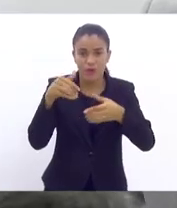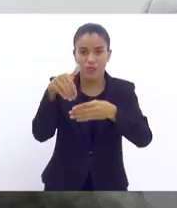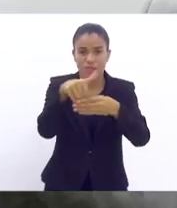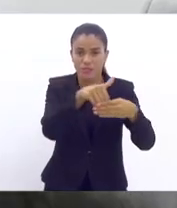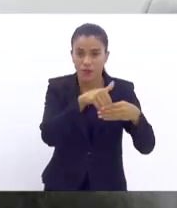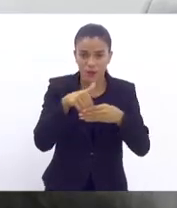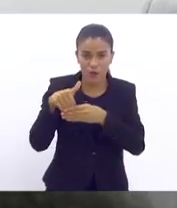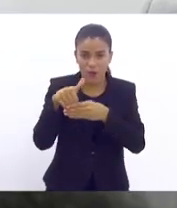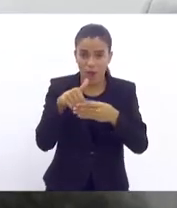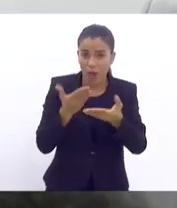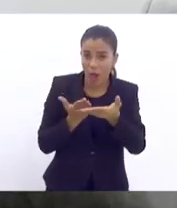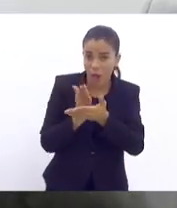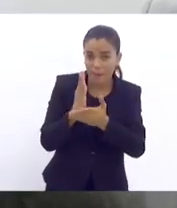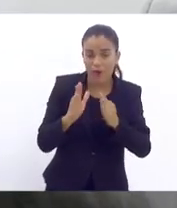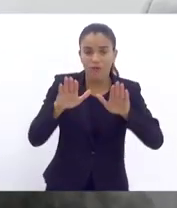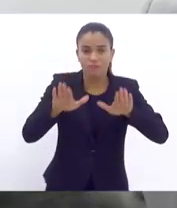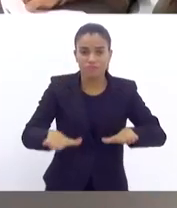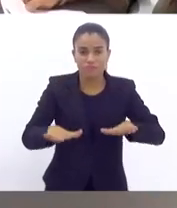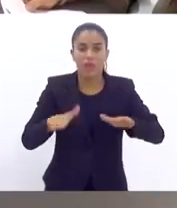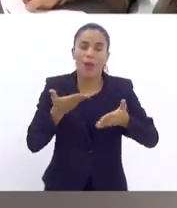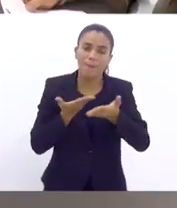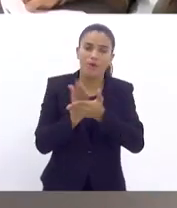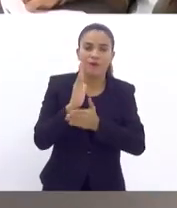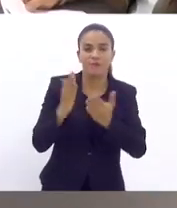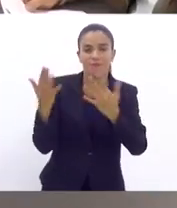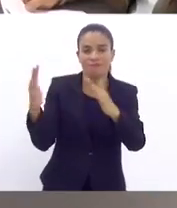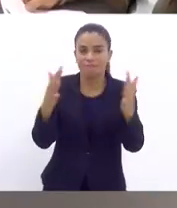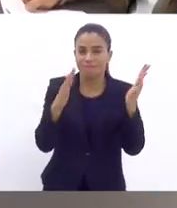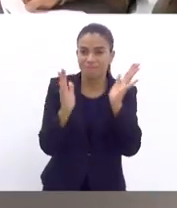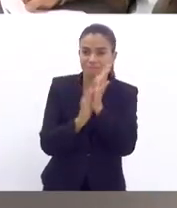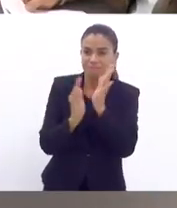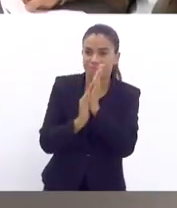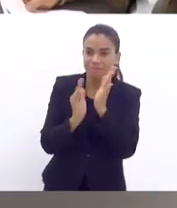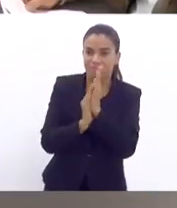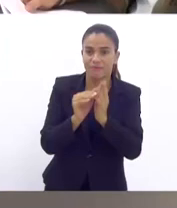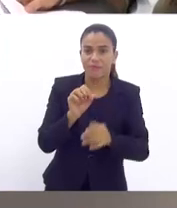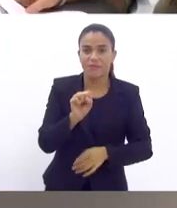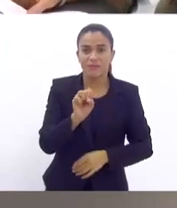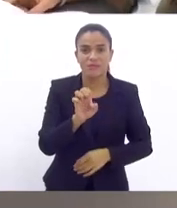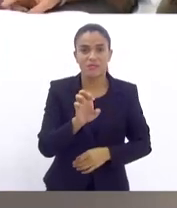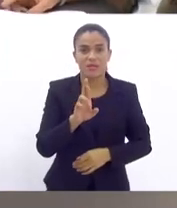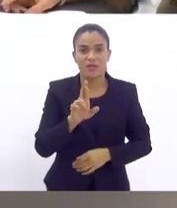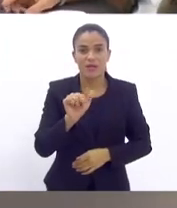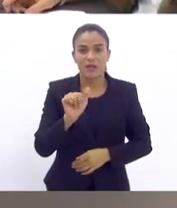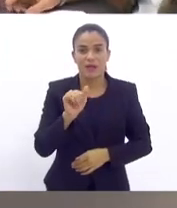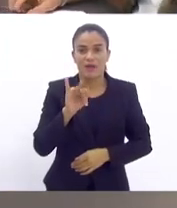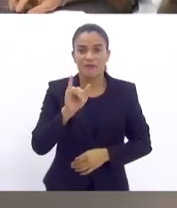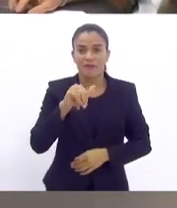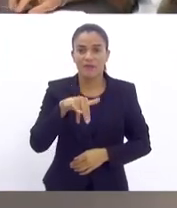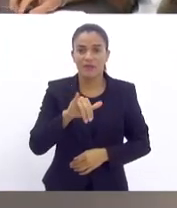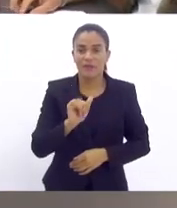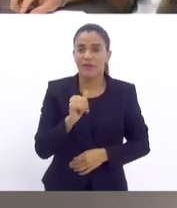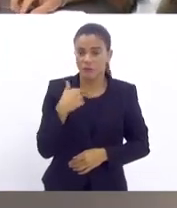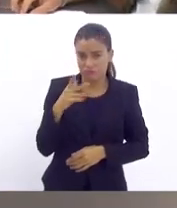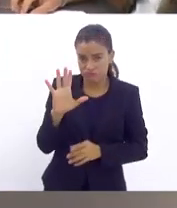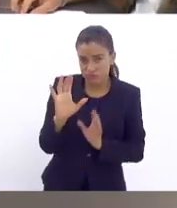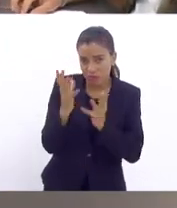senhores que aprovam permaneça Como estão aprovado Parabéns deputado Serafim Parabéns ao servidores